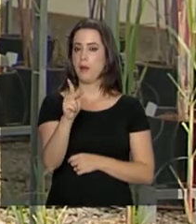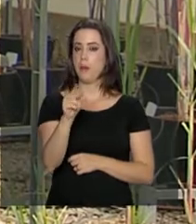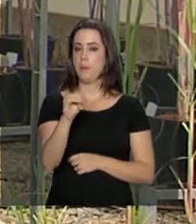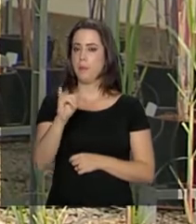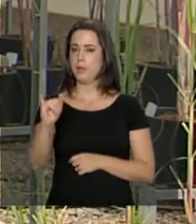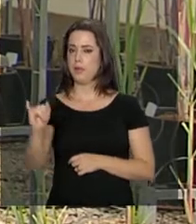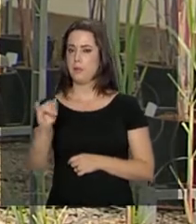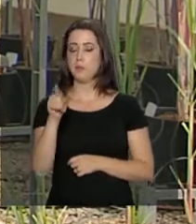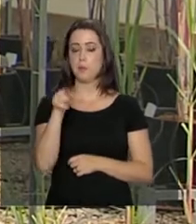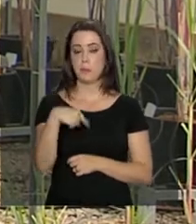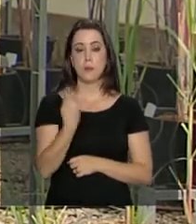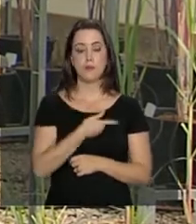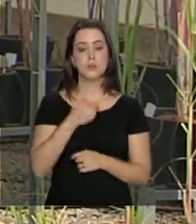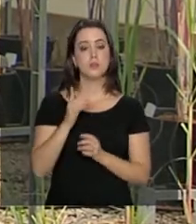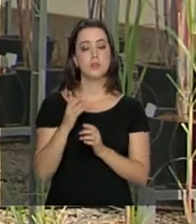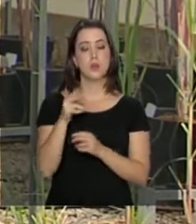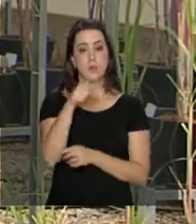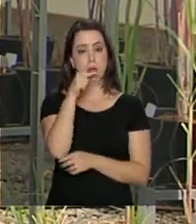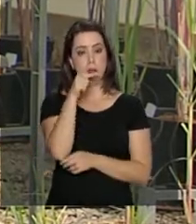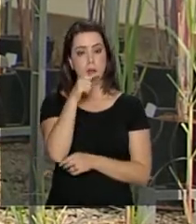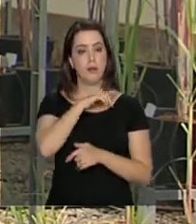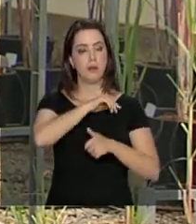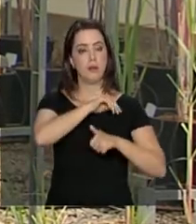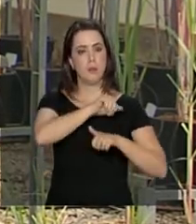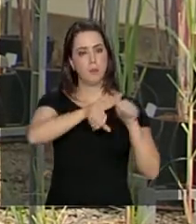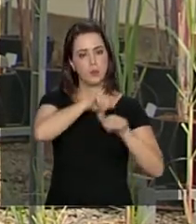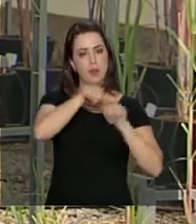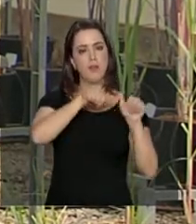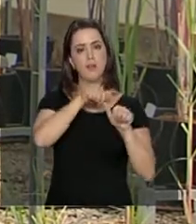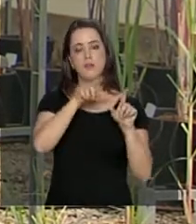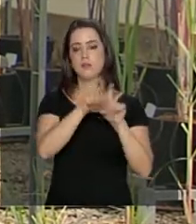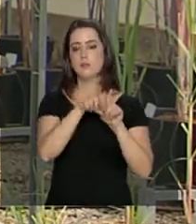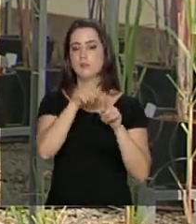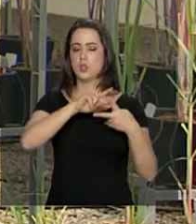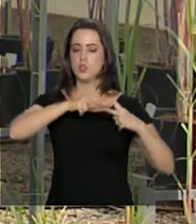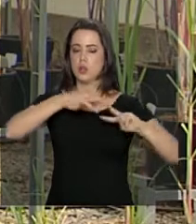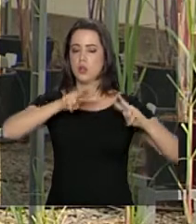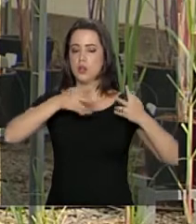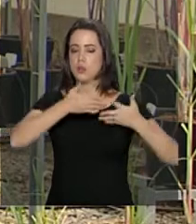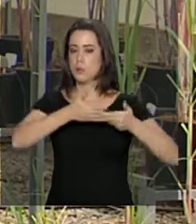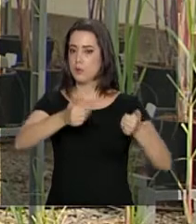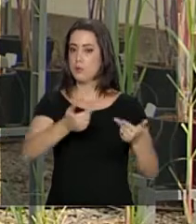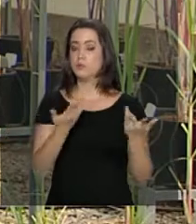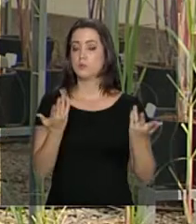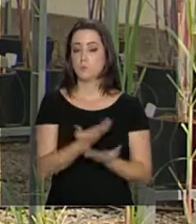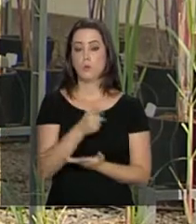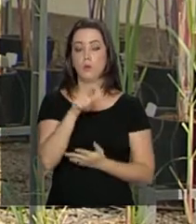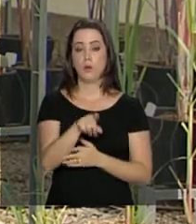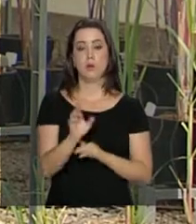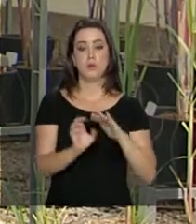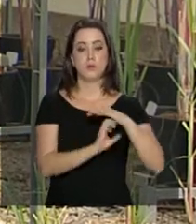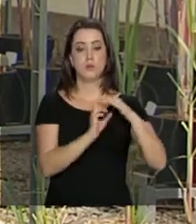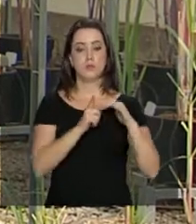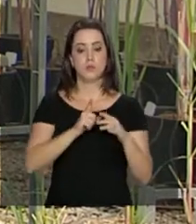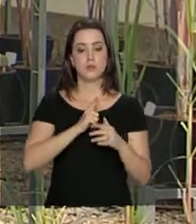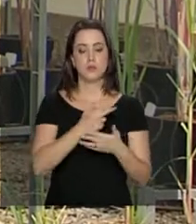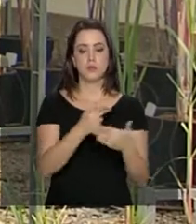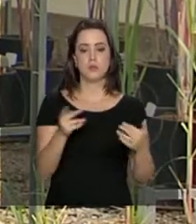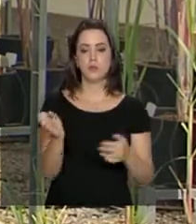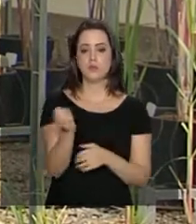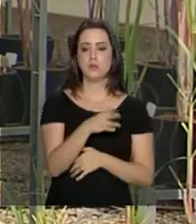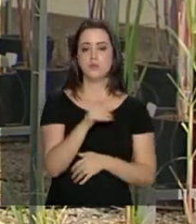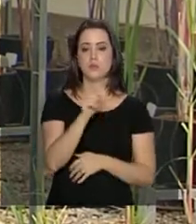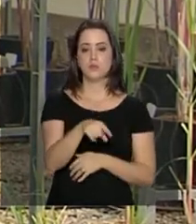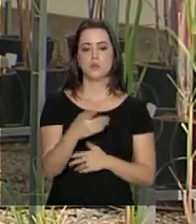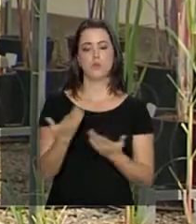cana-de-açúcar desenvolvida no projeto de melhoramento genético. Quando a pesquisa estiver concluída, a startup vai ter em mãos um produto